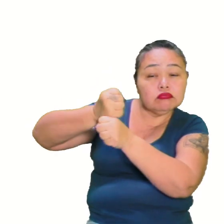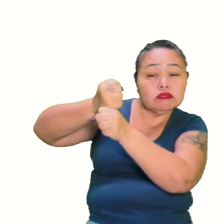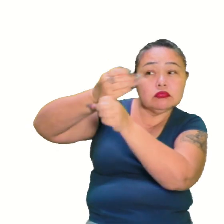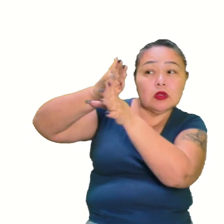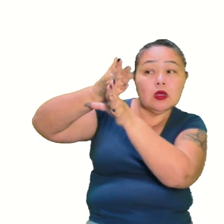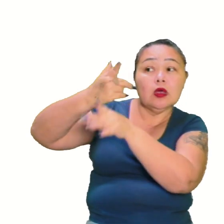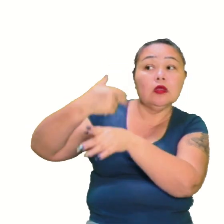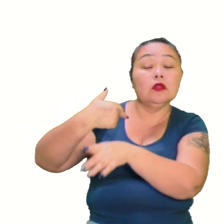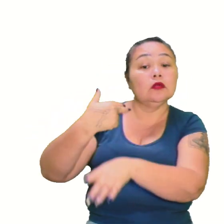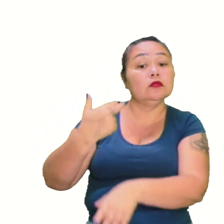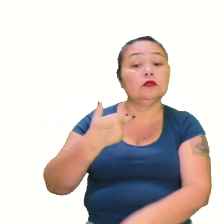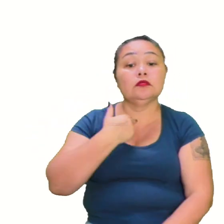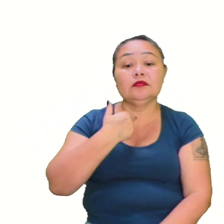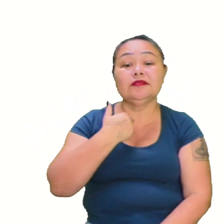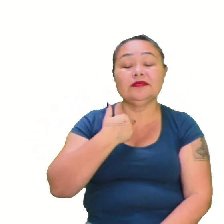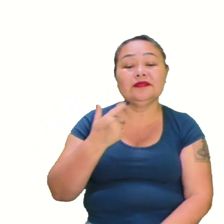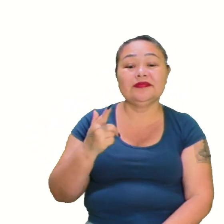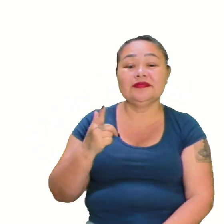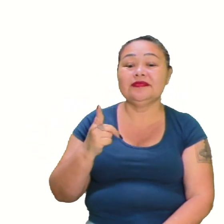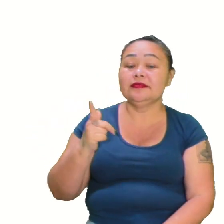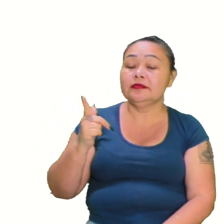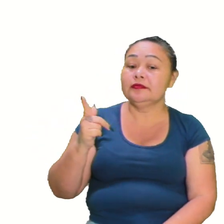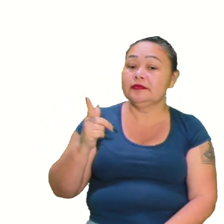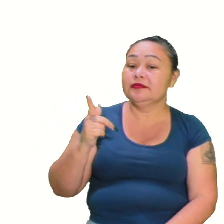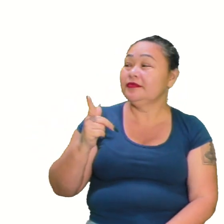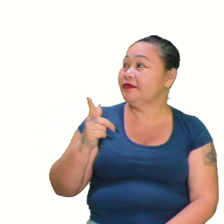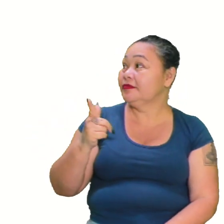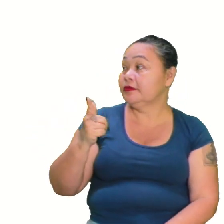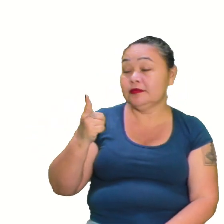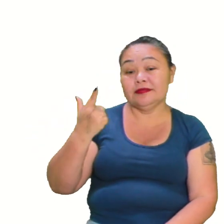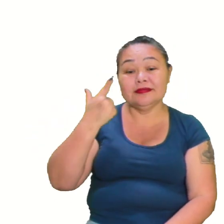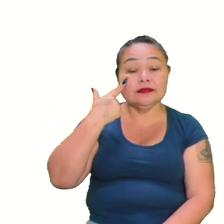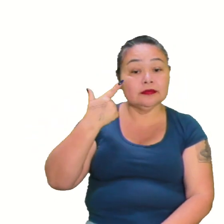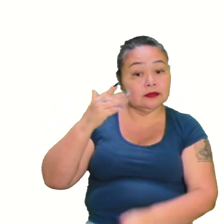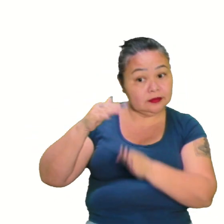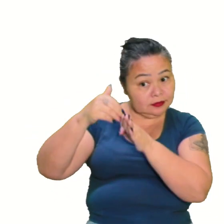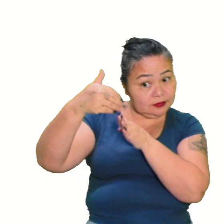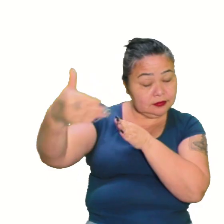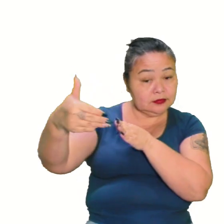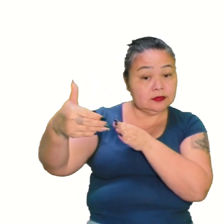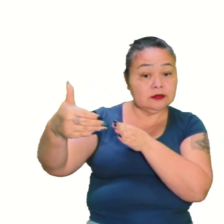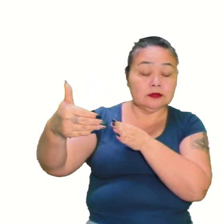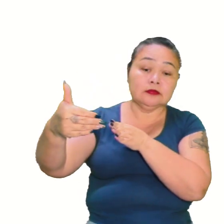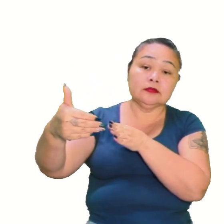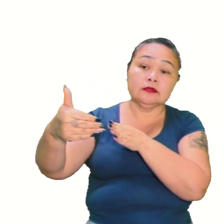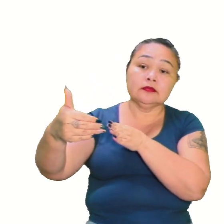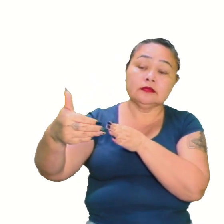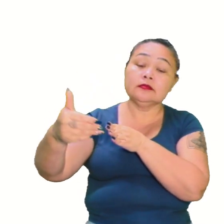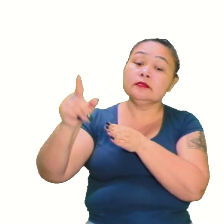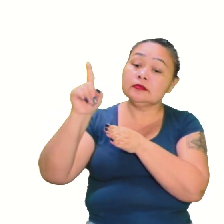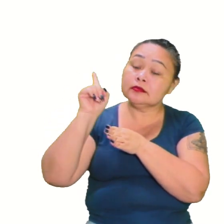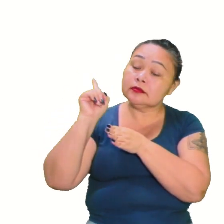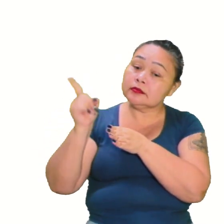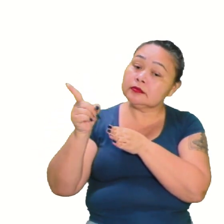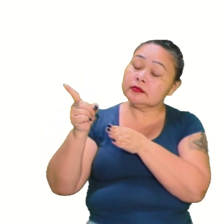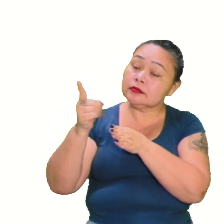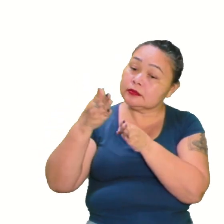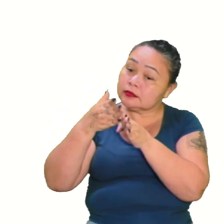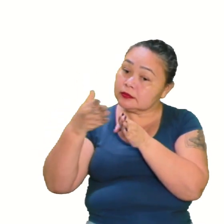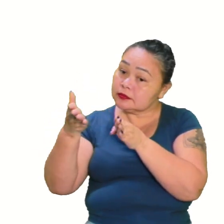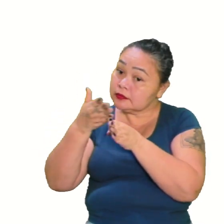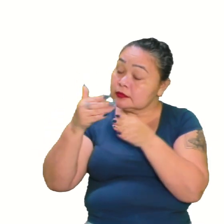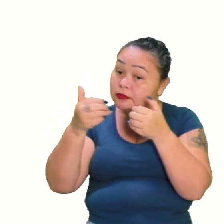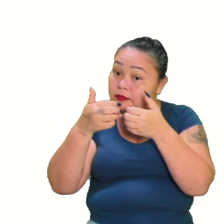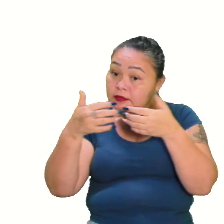não posso fazer, ó, fiz até um triângulo aqui, né, para poder amarrar o muro do lado. Então, senhores, esse aqui é o